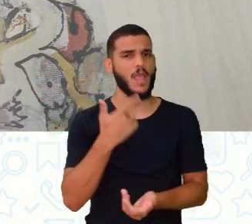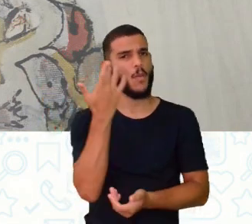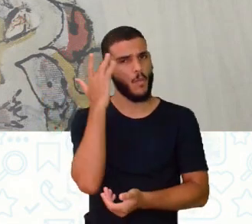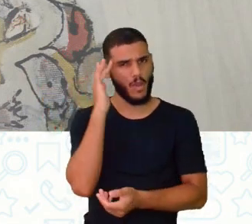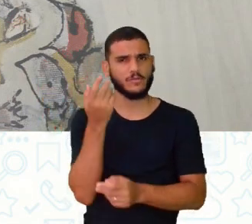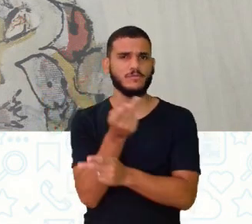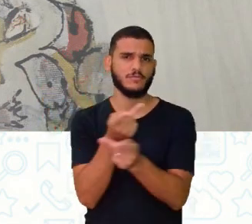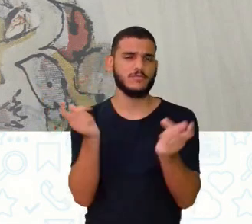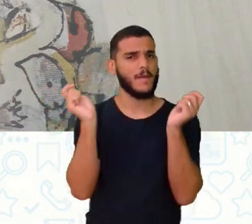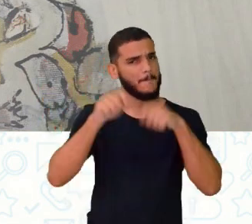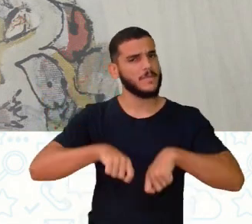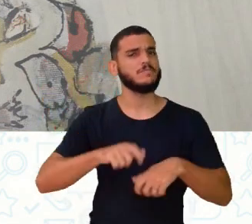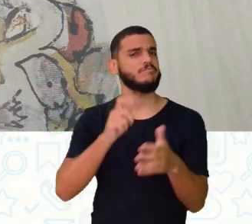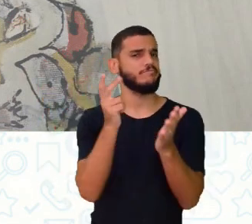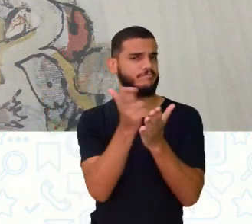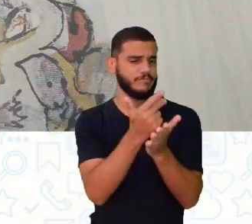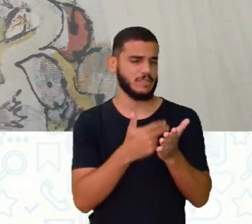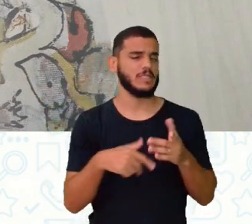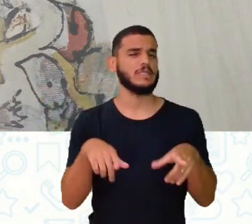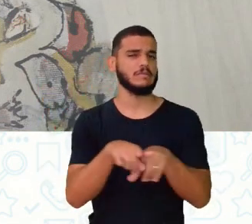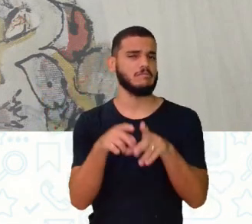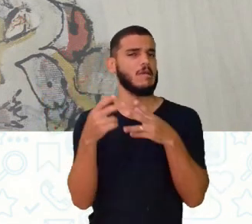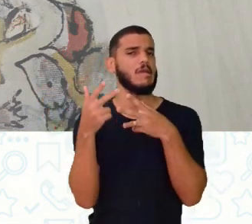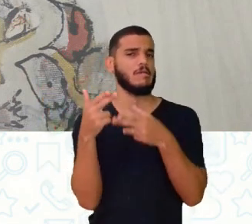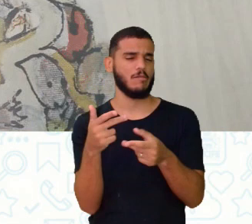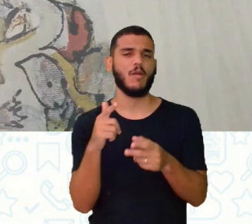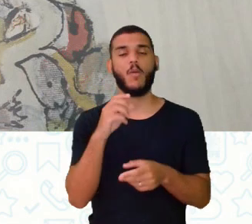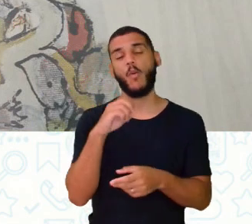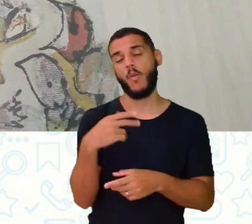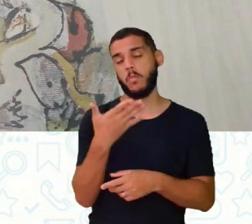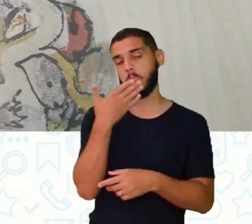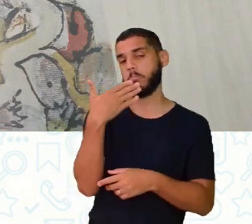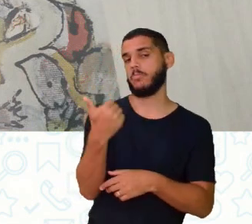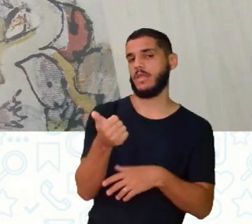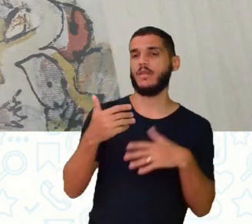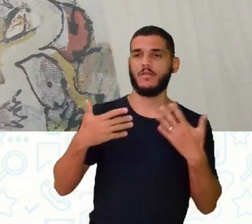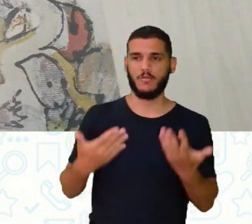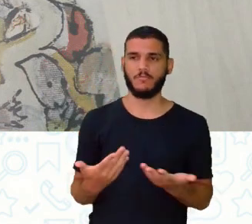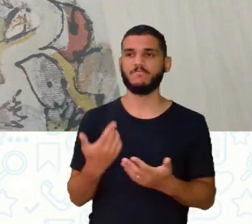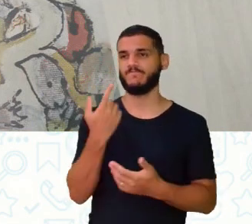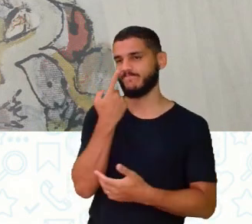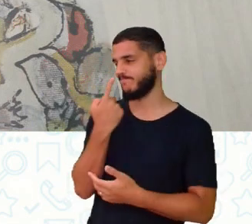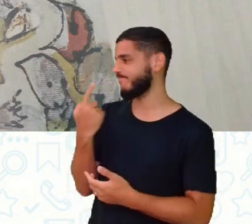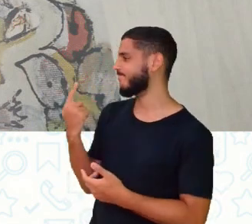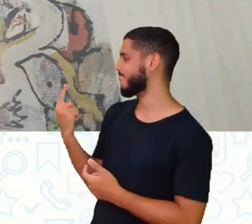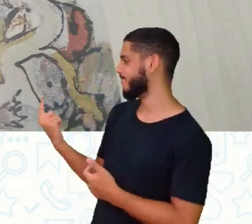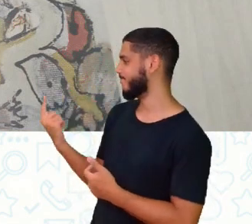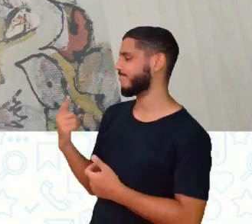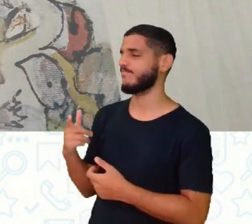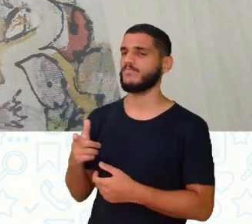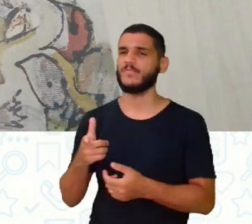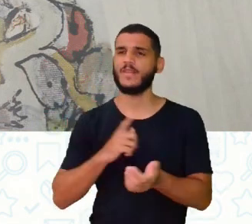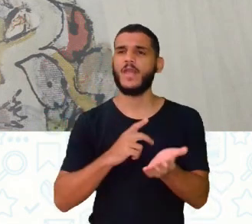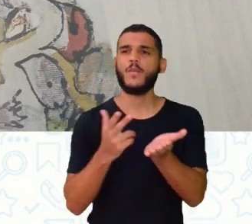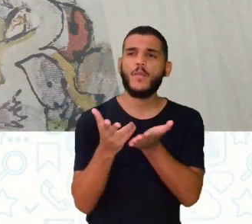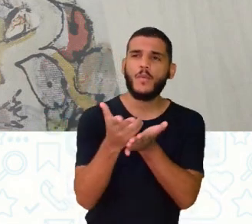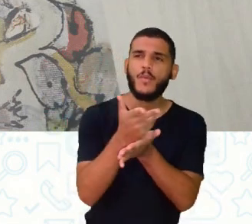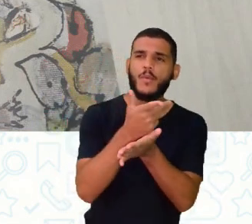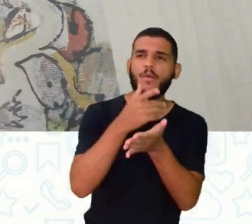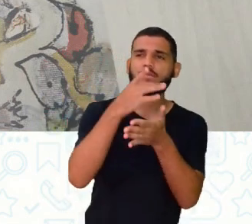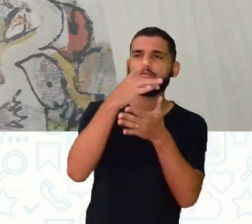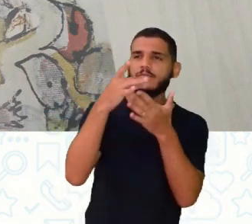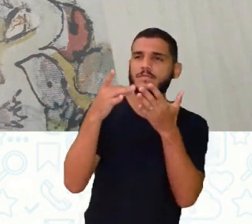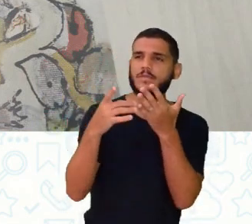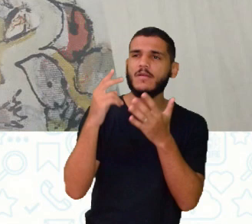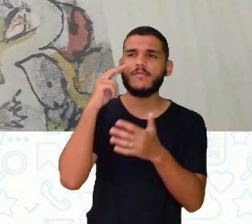é, nesse nível aí, ou até melhor, não é? Então, nós temos traços, vocês conseguem ver